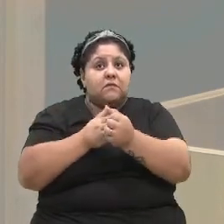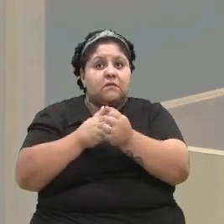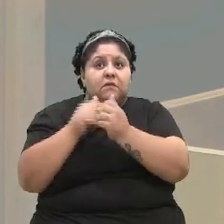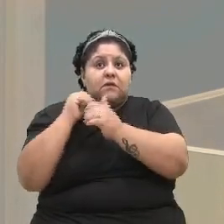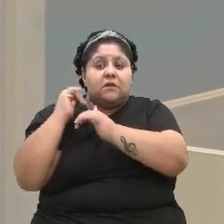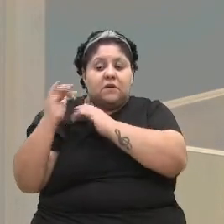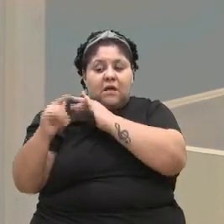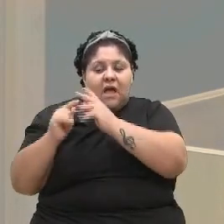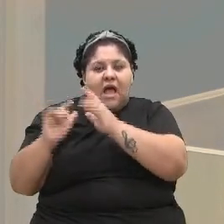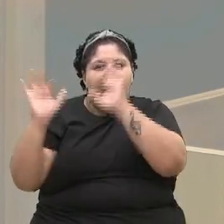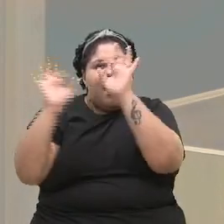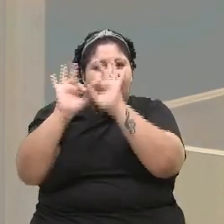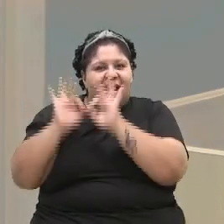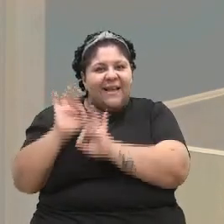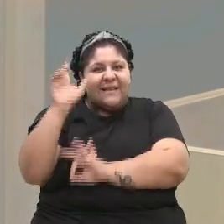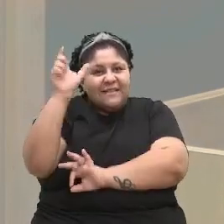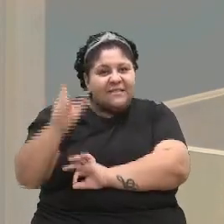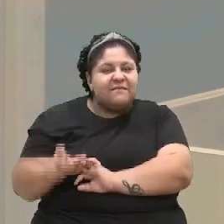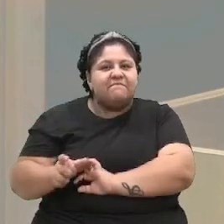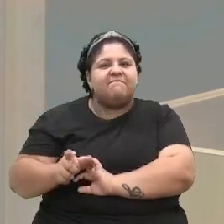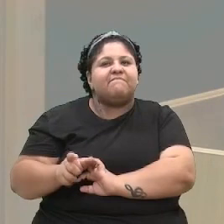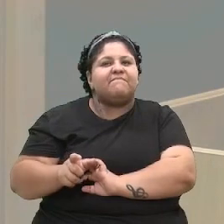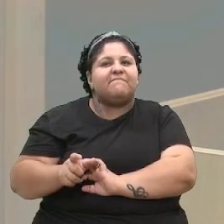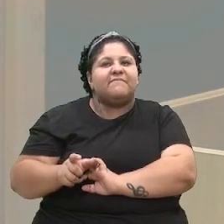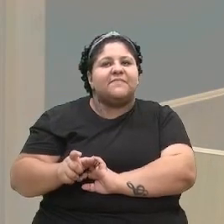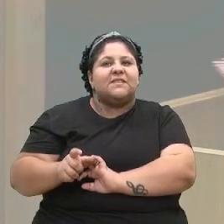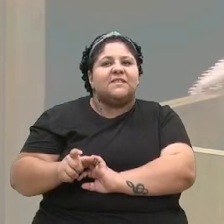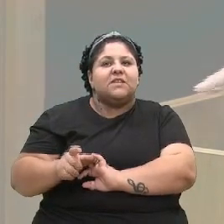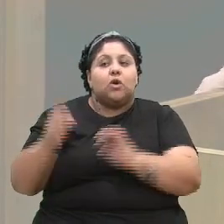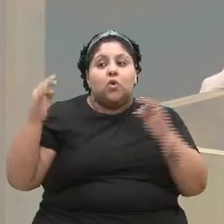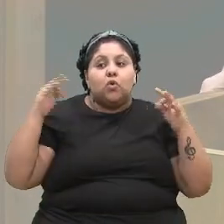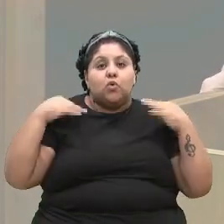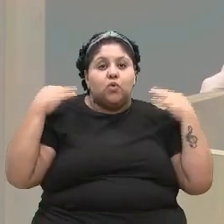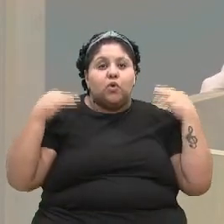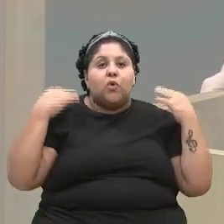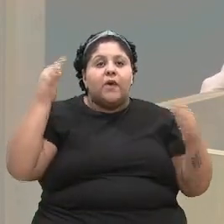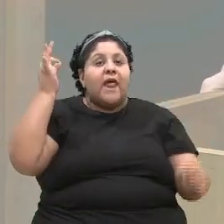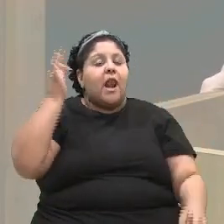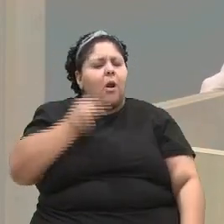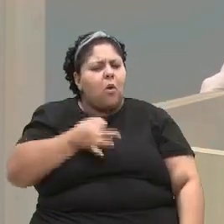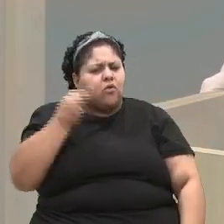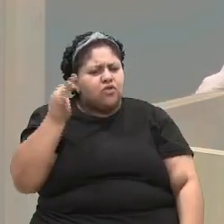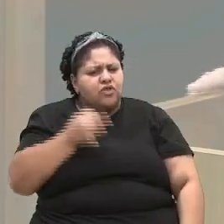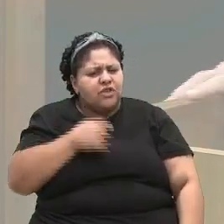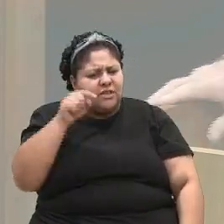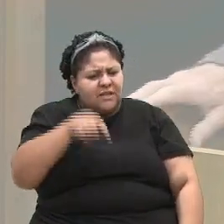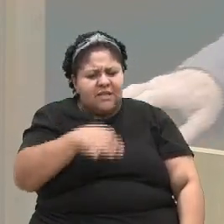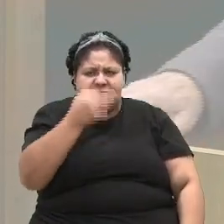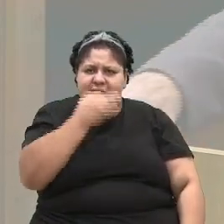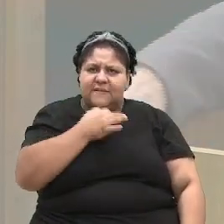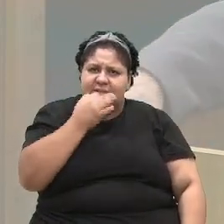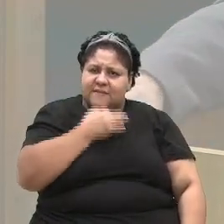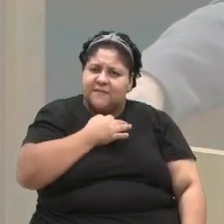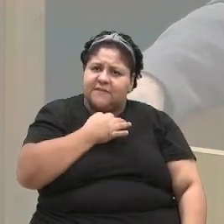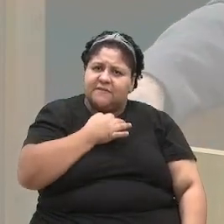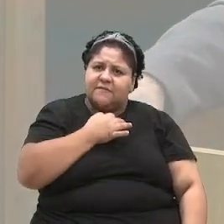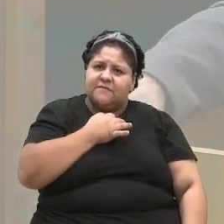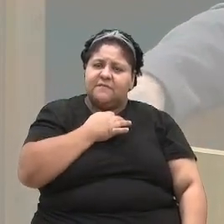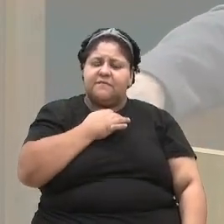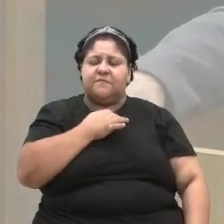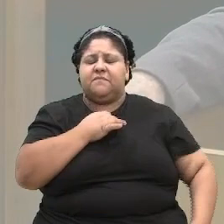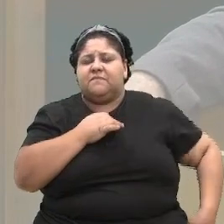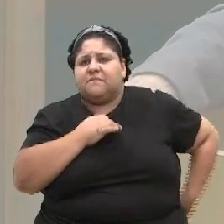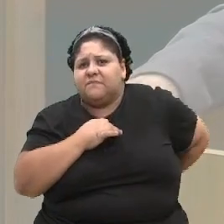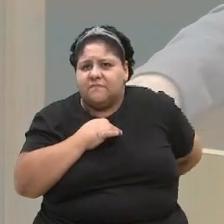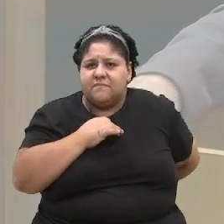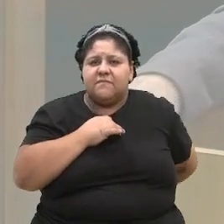movimentos, a alegria das pessoas, os turistas elogiando a nossa cidade, os turistas